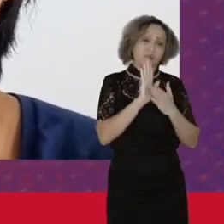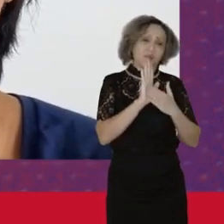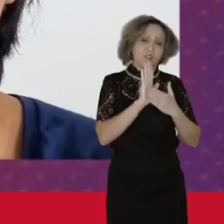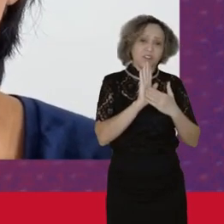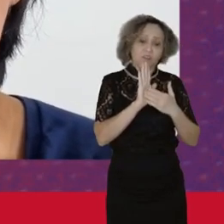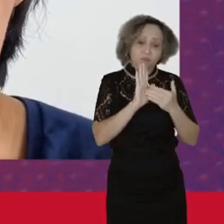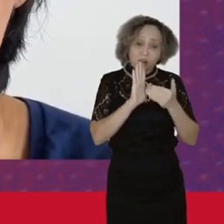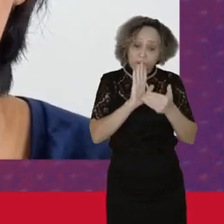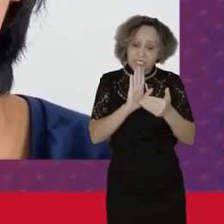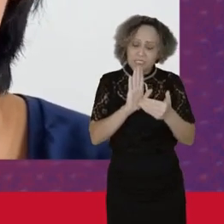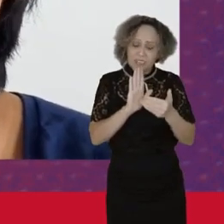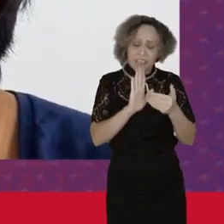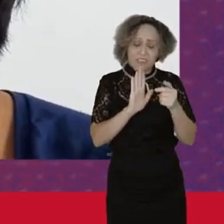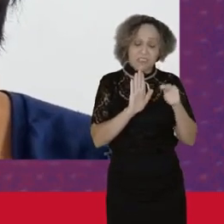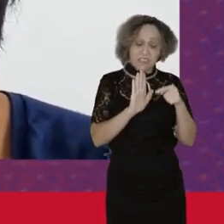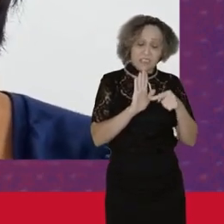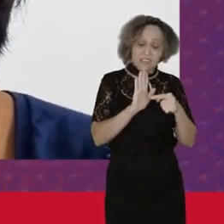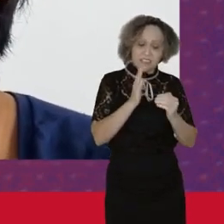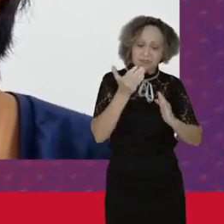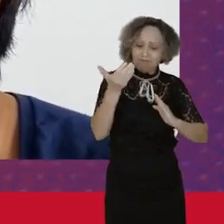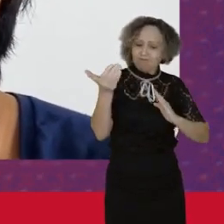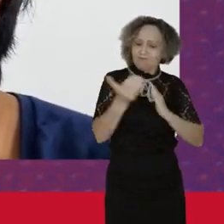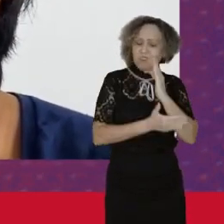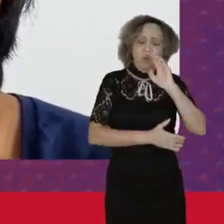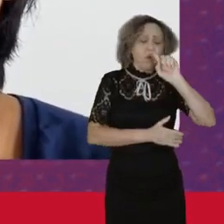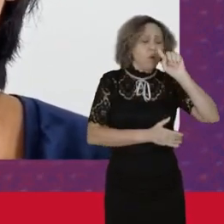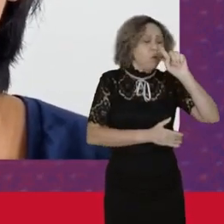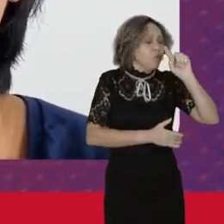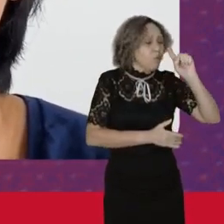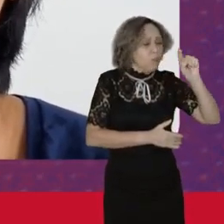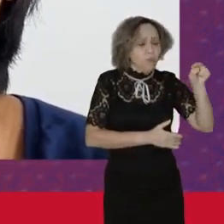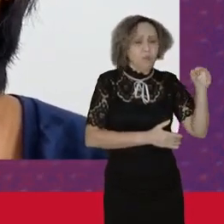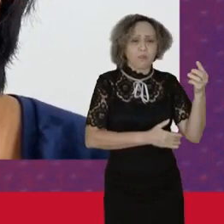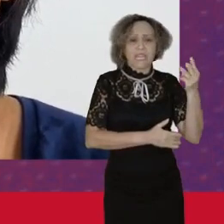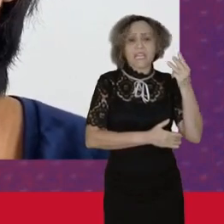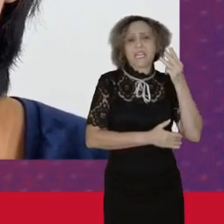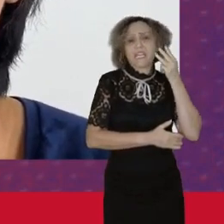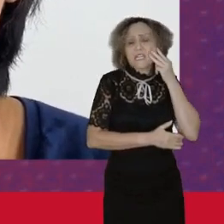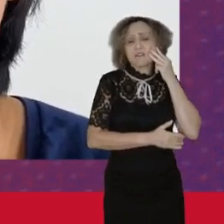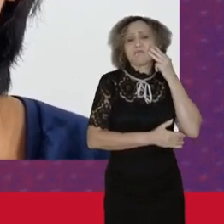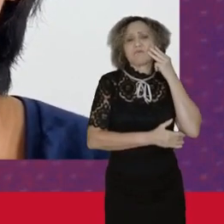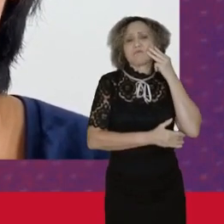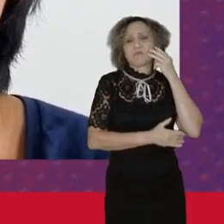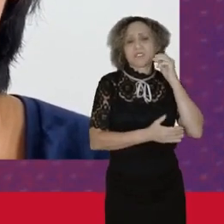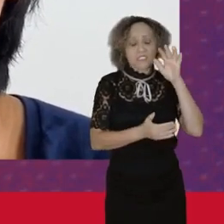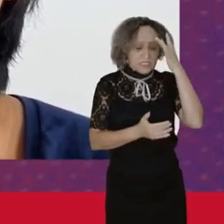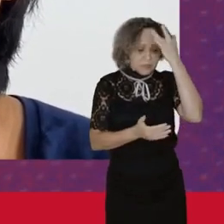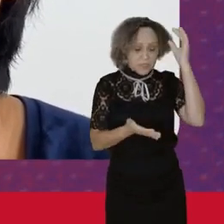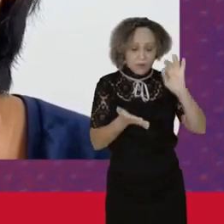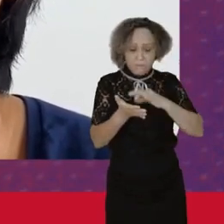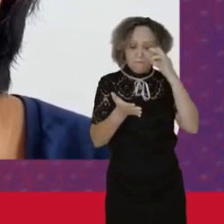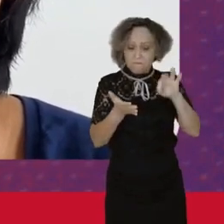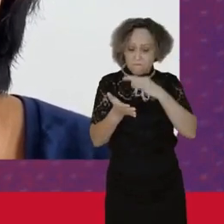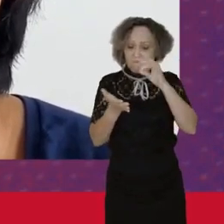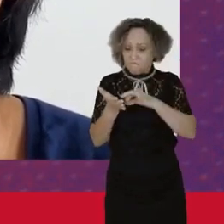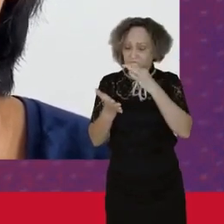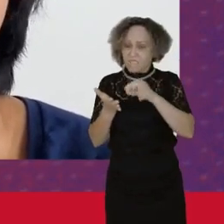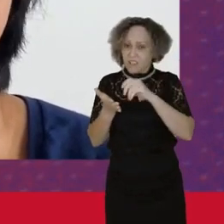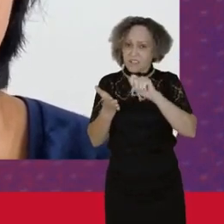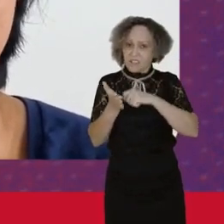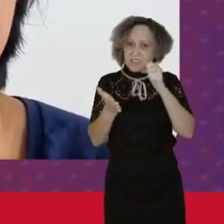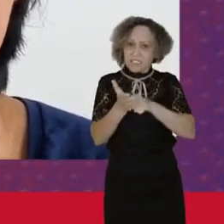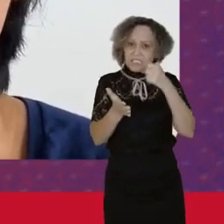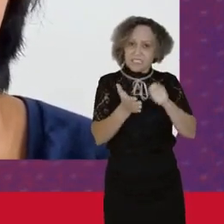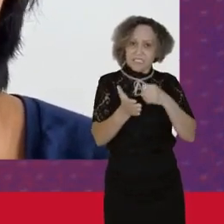milhão de assinaturas. Essa década de 1980, ela tem essa marca dessa mobilização